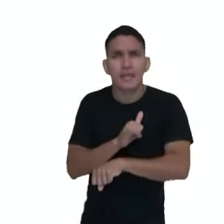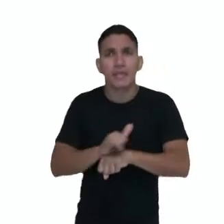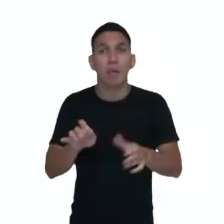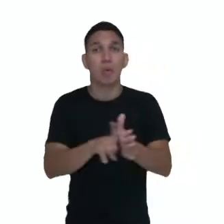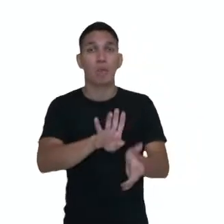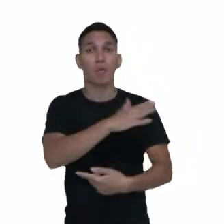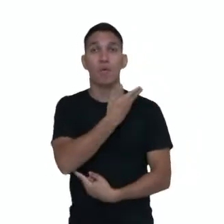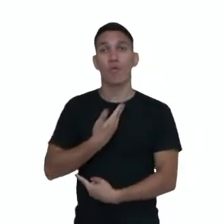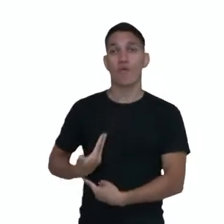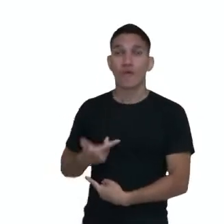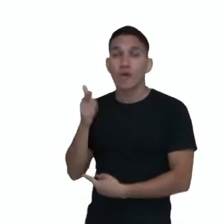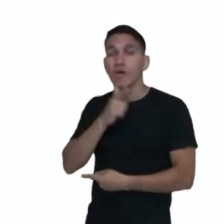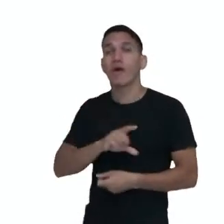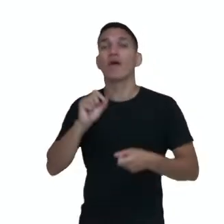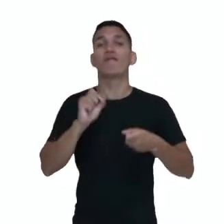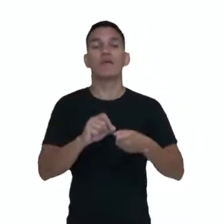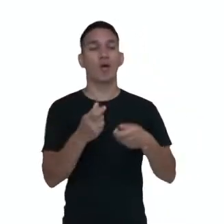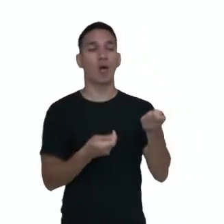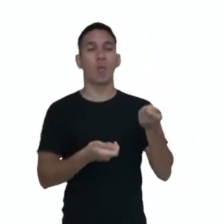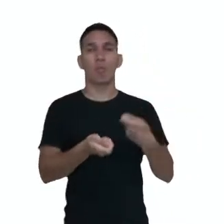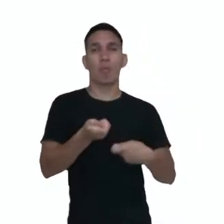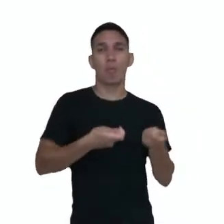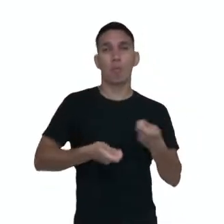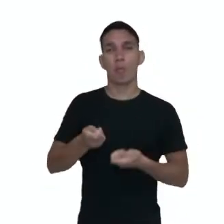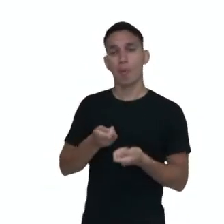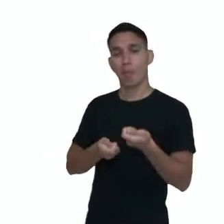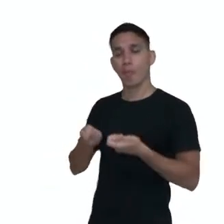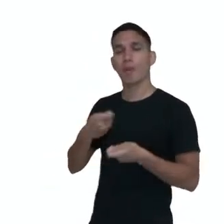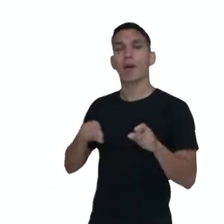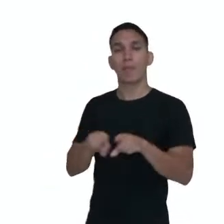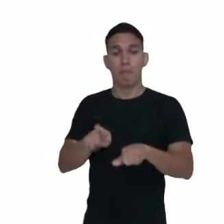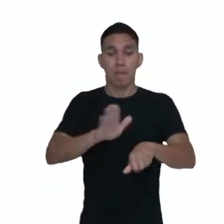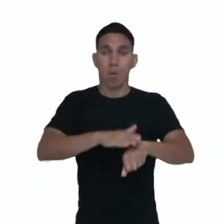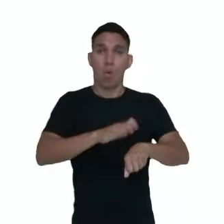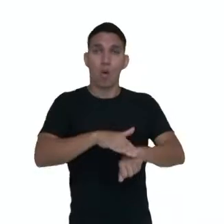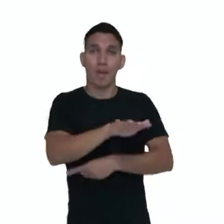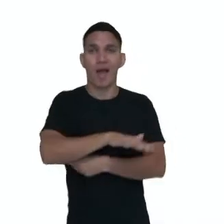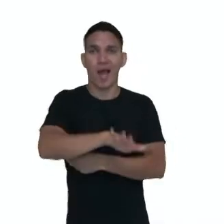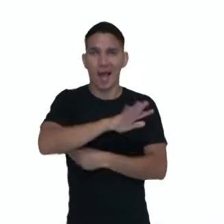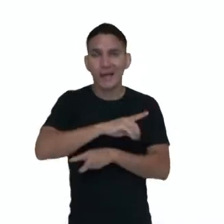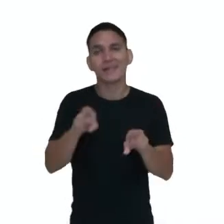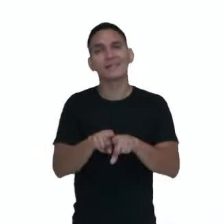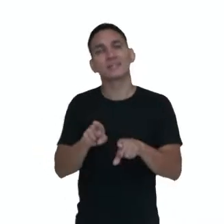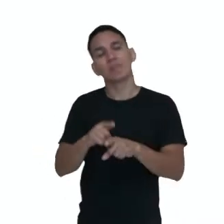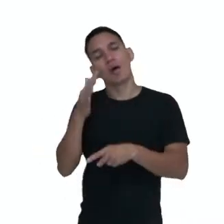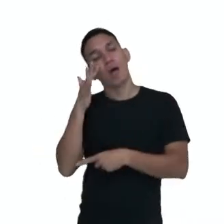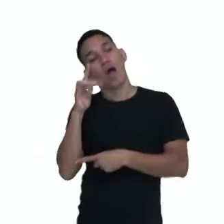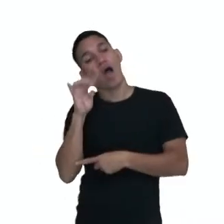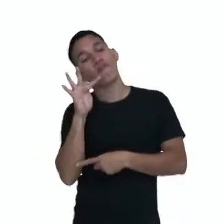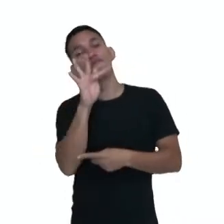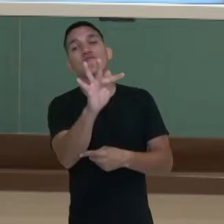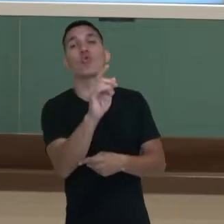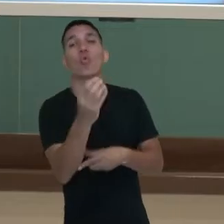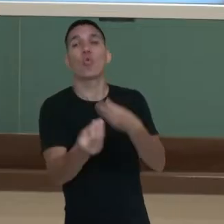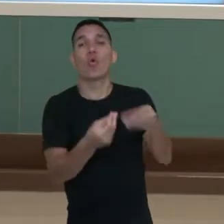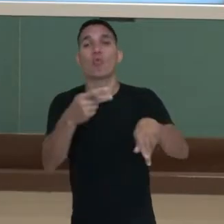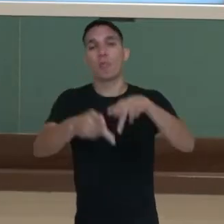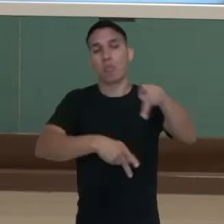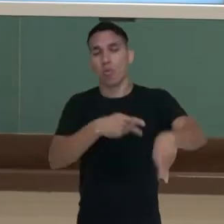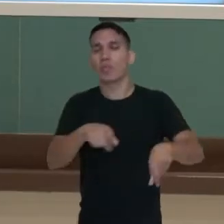Estado, né, para administrar o seu território e também visando a sobrevivência do seu povo e sua